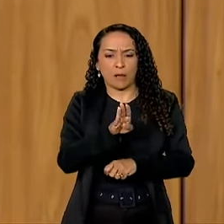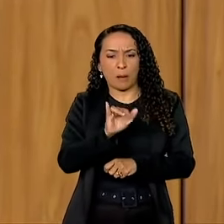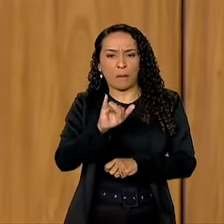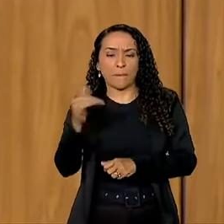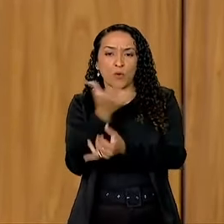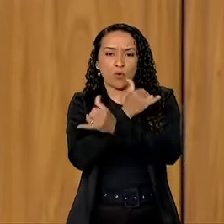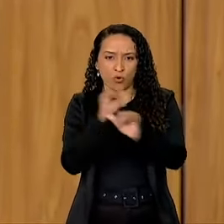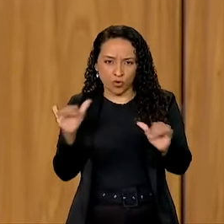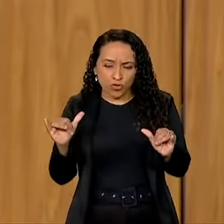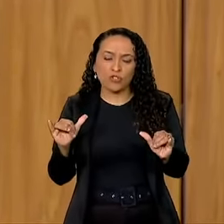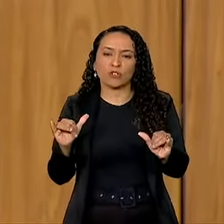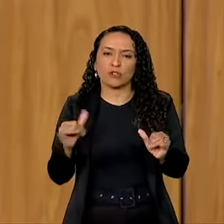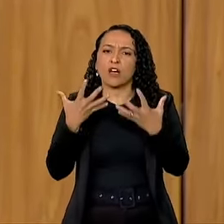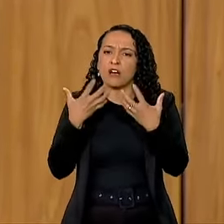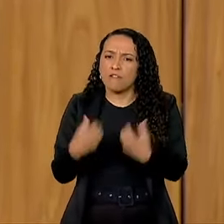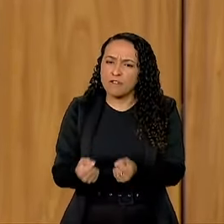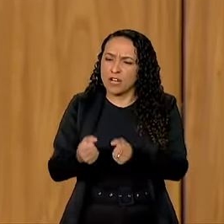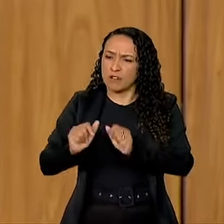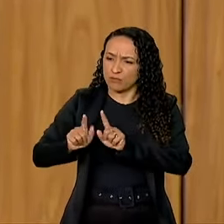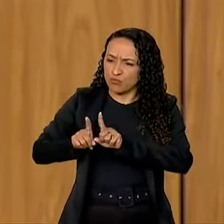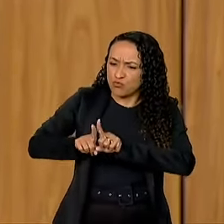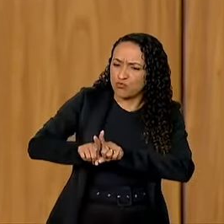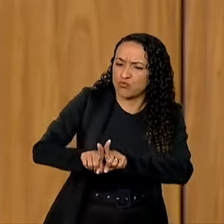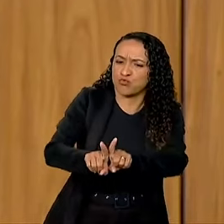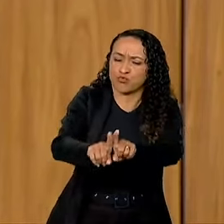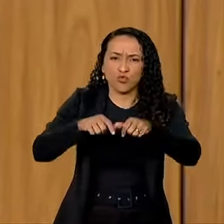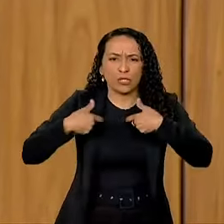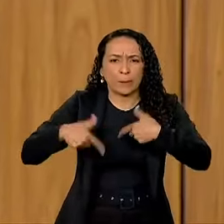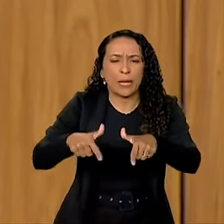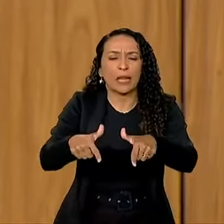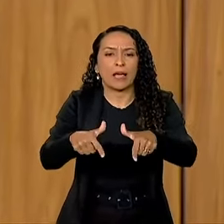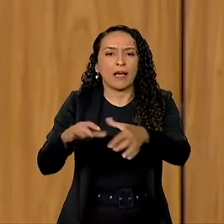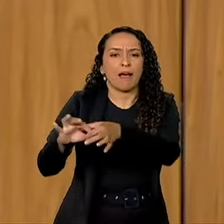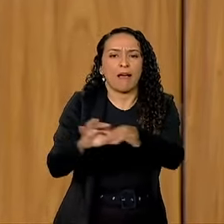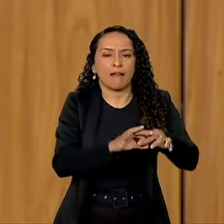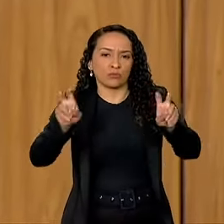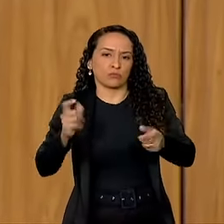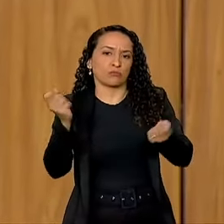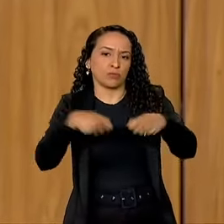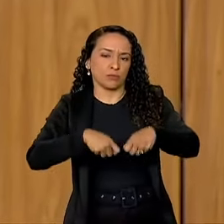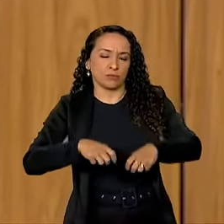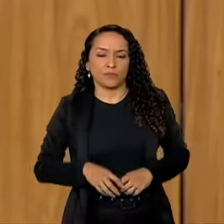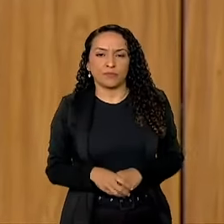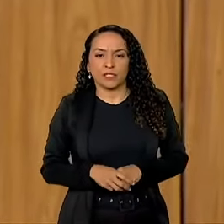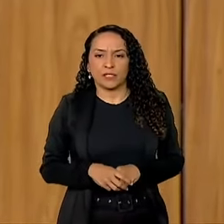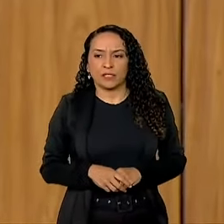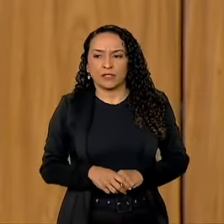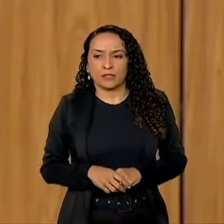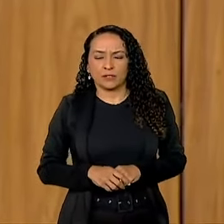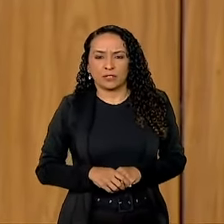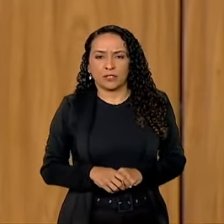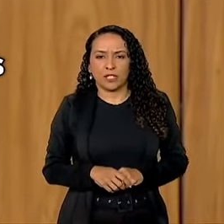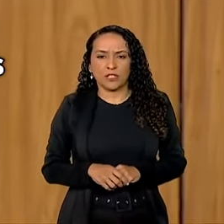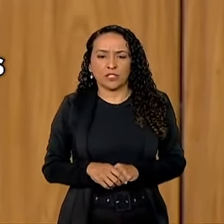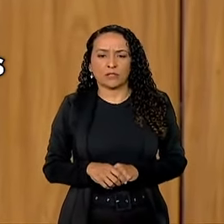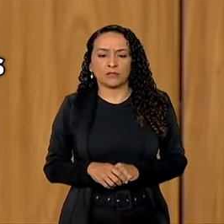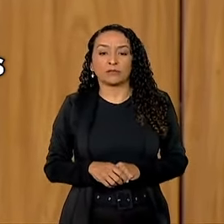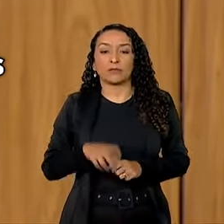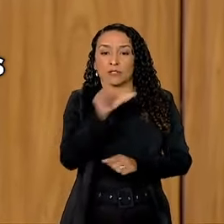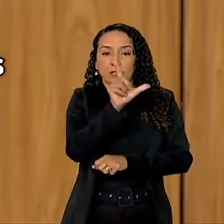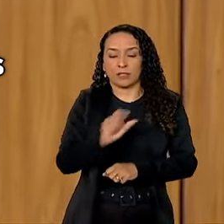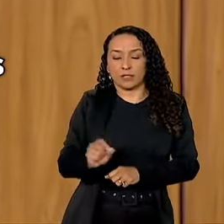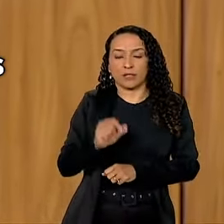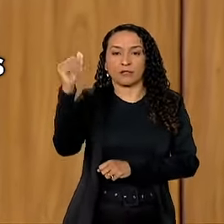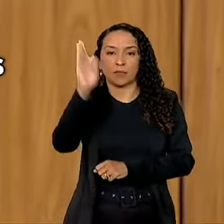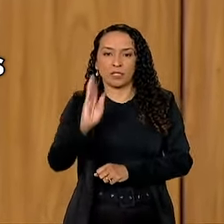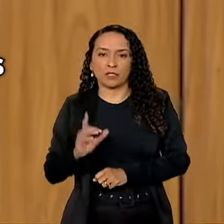bioenergia. Vamos seguir trabalhando juntos na Aliança Global para os Biocombustíveis. Itália e Brasil estão entre as